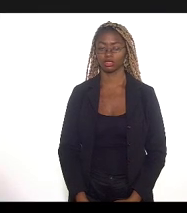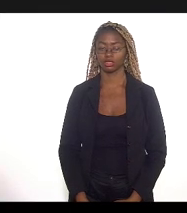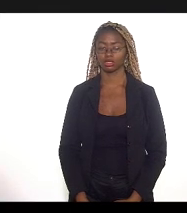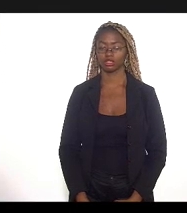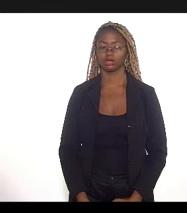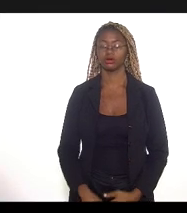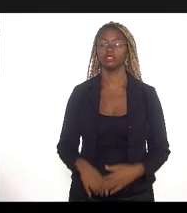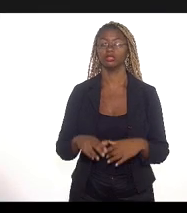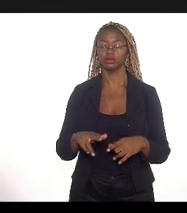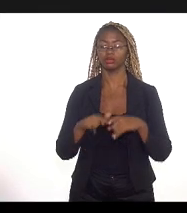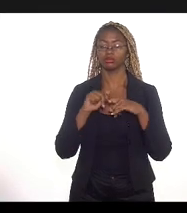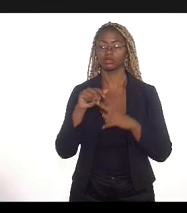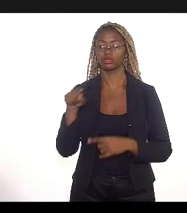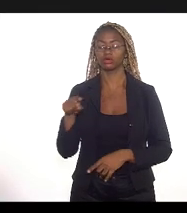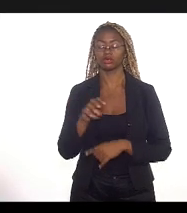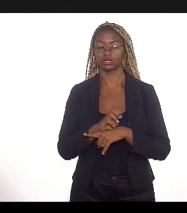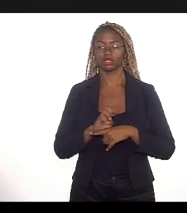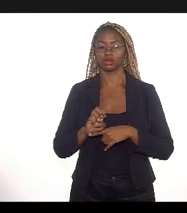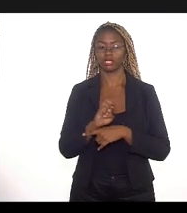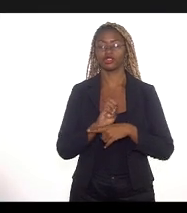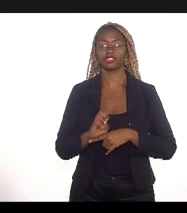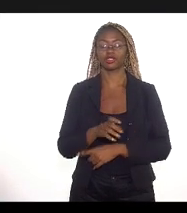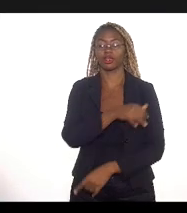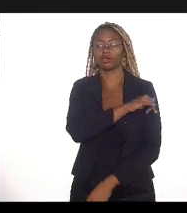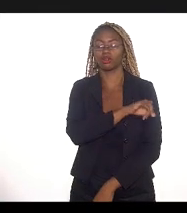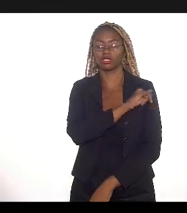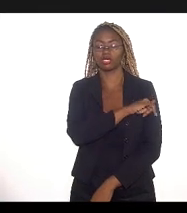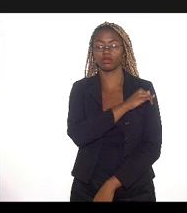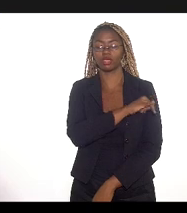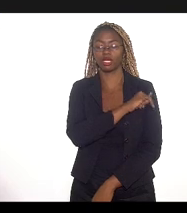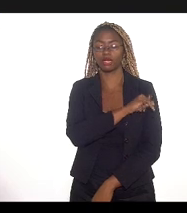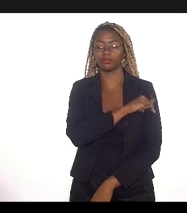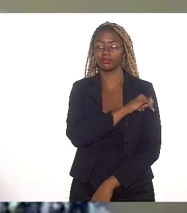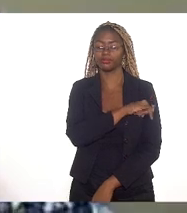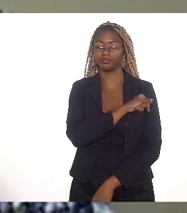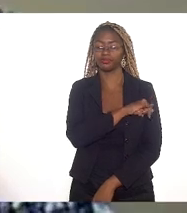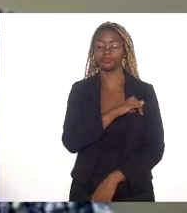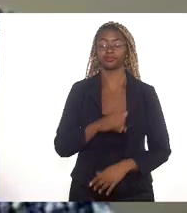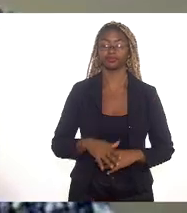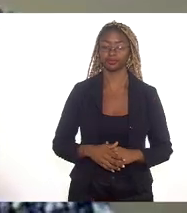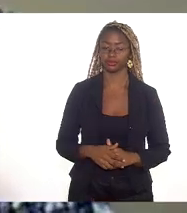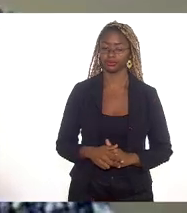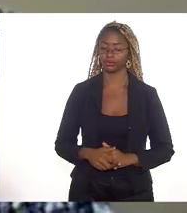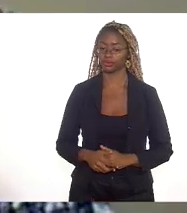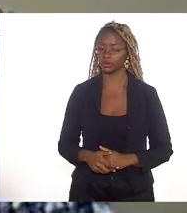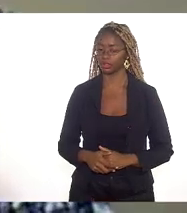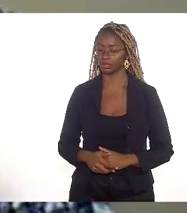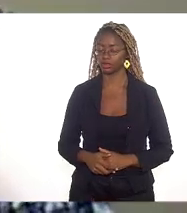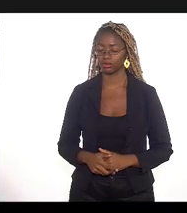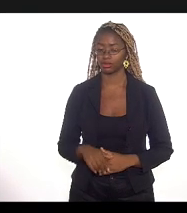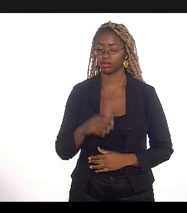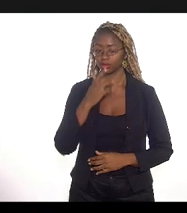É que o Estado do Rio de Janeiro, na avaliação CAPAG, o